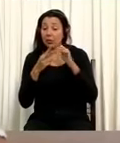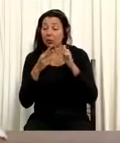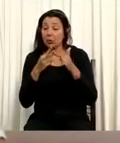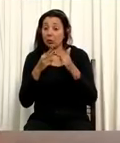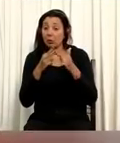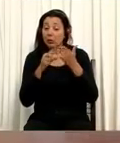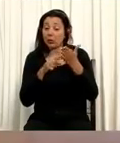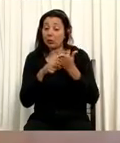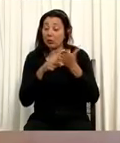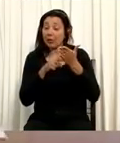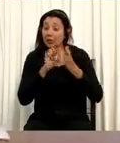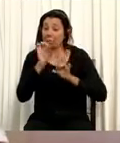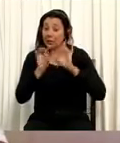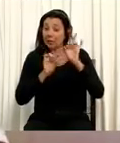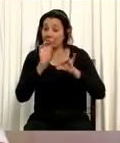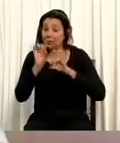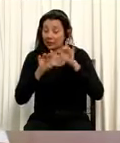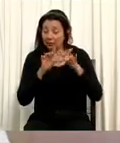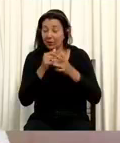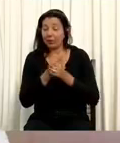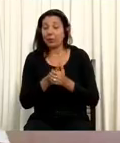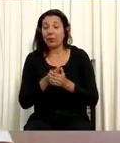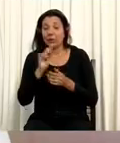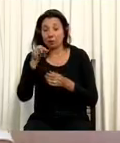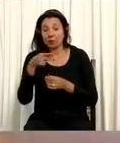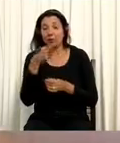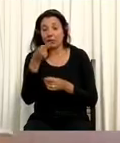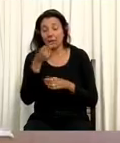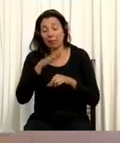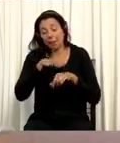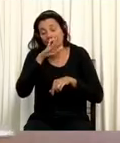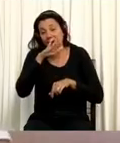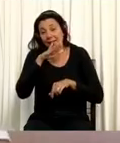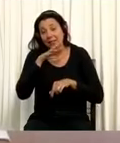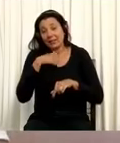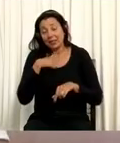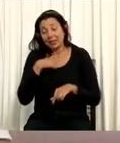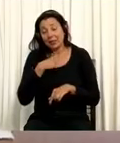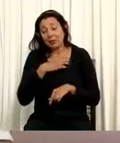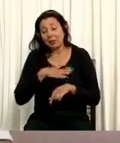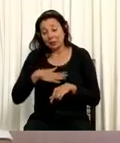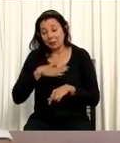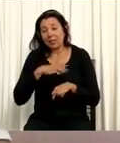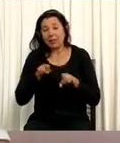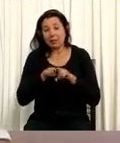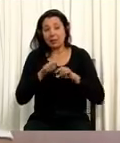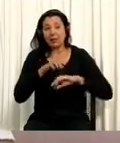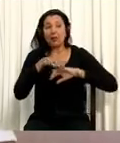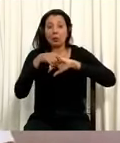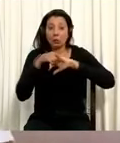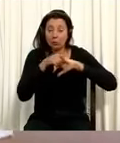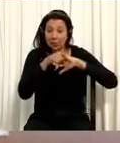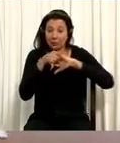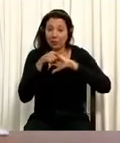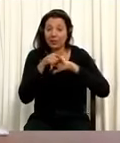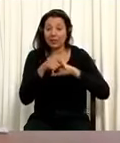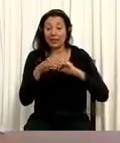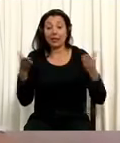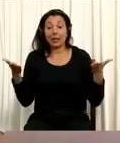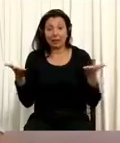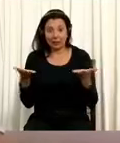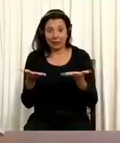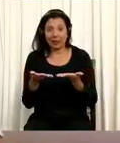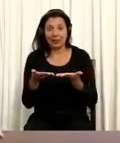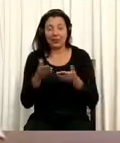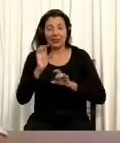convidadas especiais, que daqui a pouco a gente vai falar um pouquinho mais sobre elas. Eu quero também saudar, nesse momento,